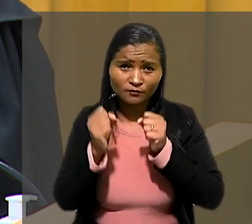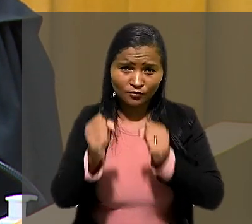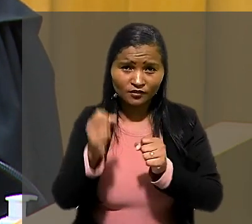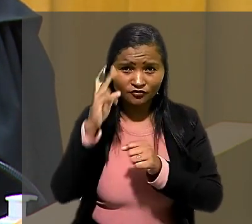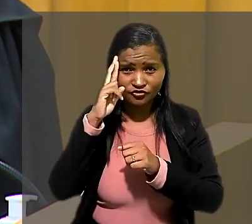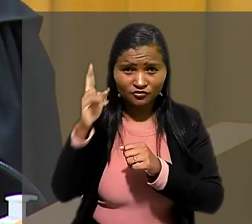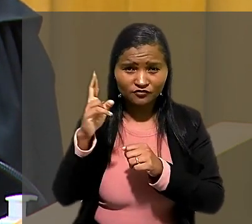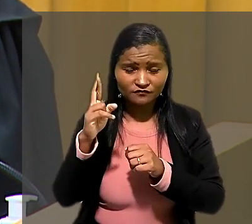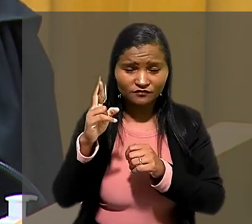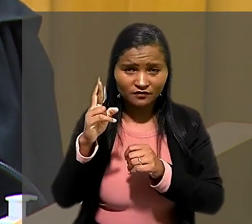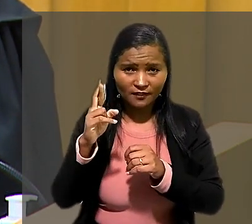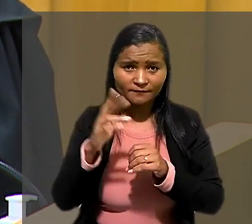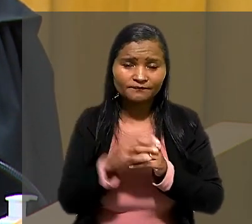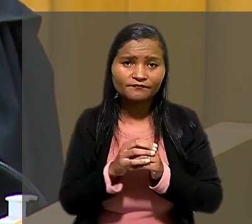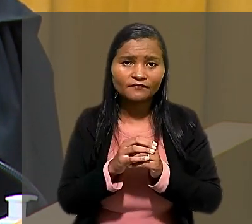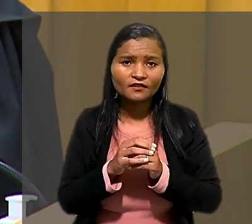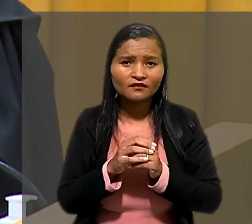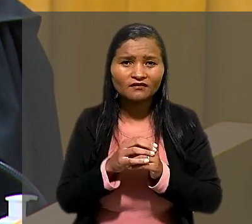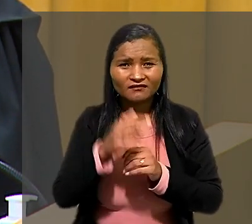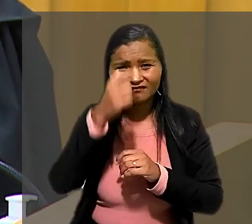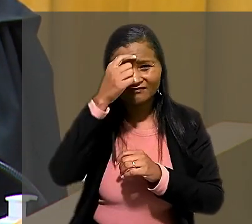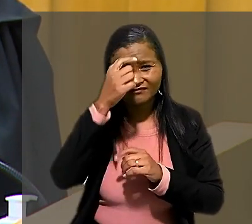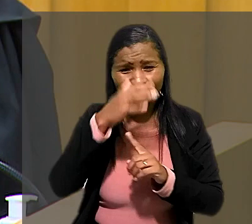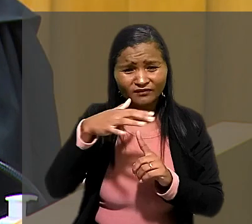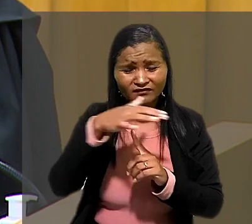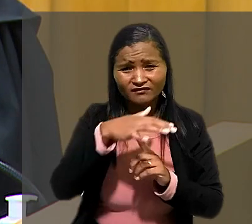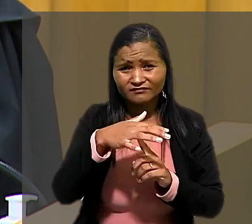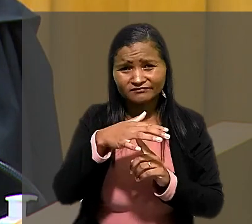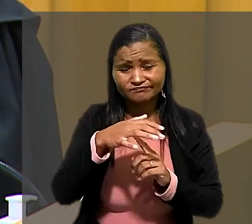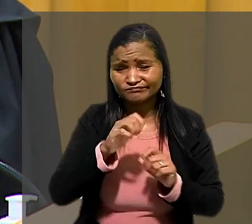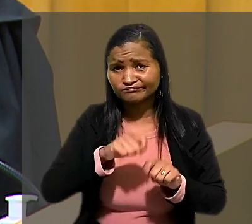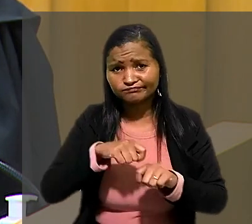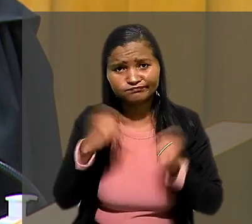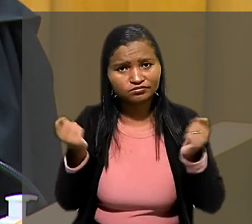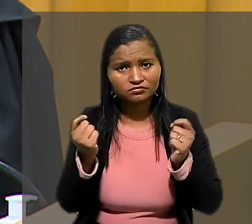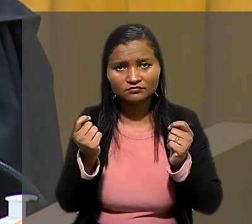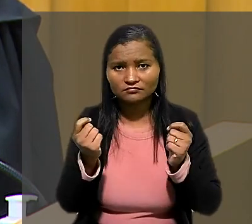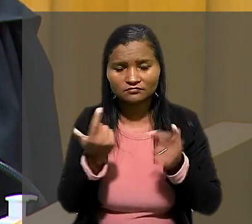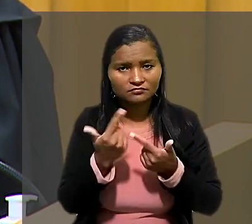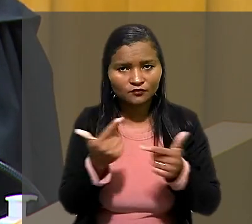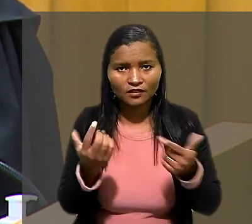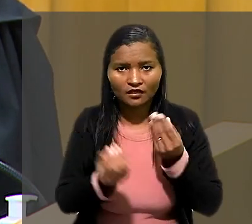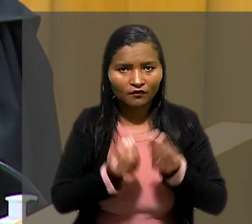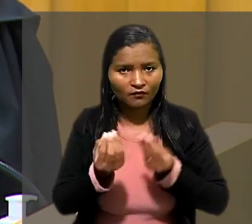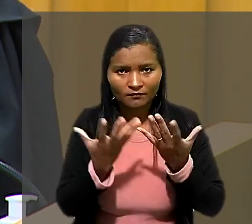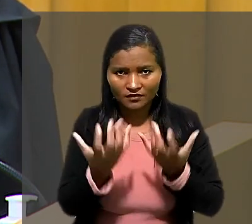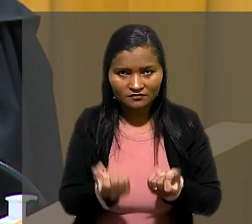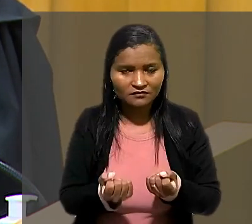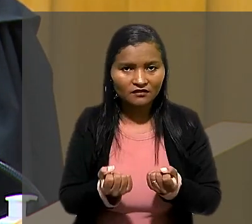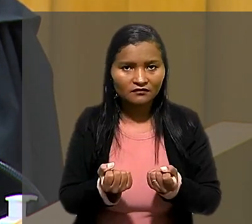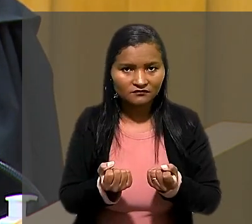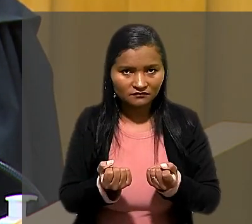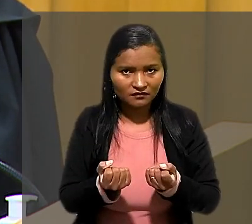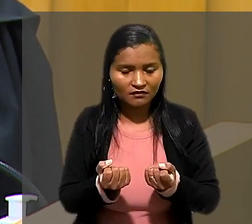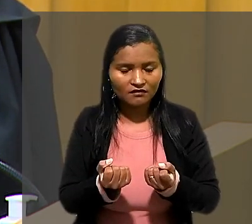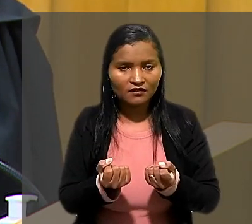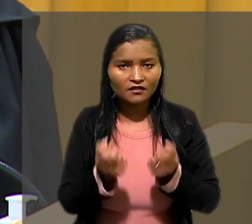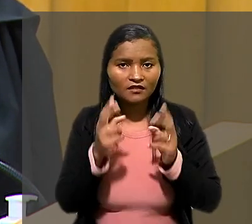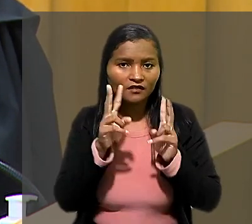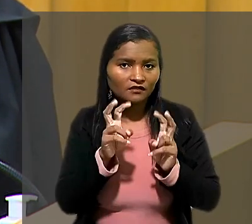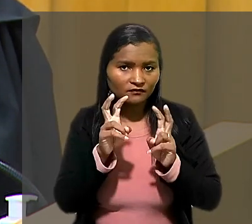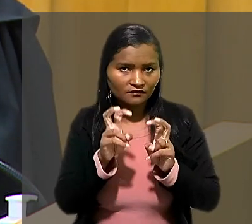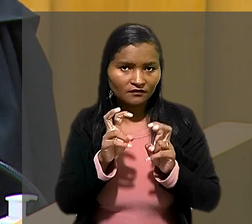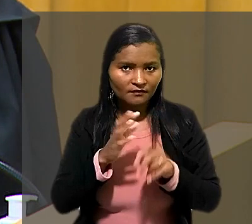poder diretivo. Evidentemente aqui que o dano é absolutamente inadmissível. A tese, inclusive,